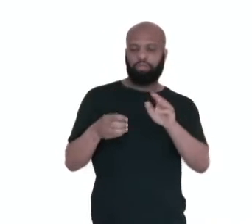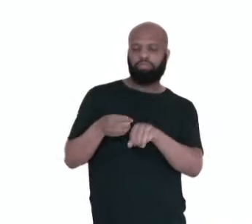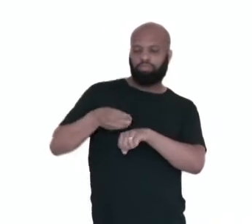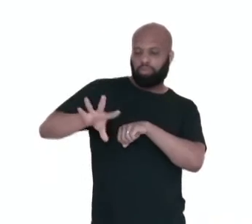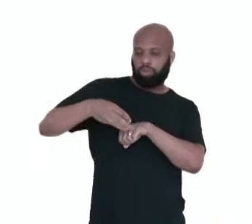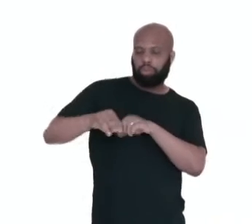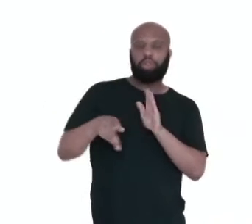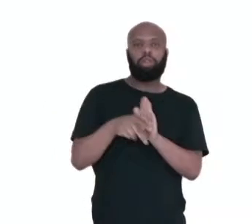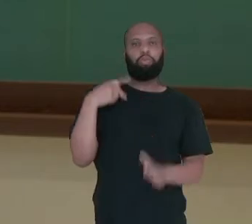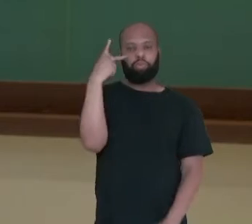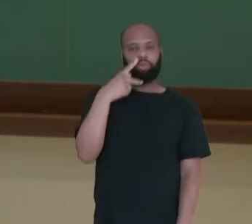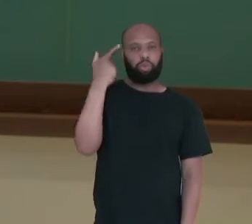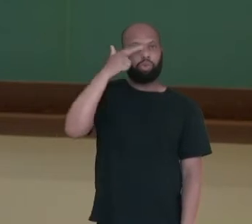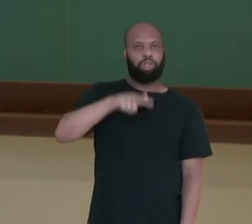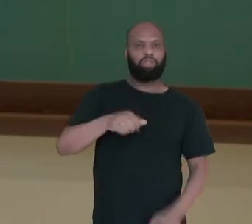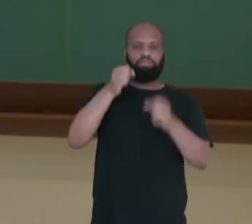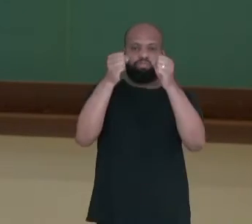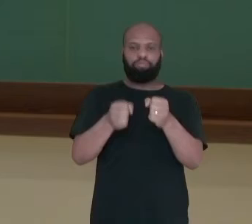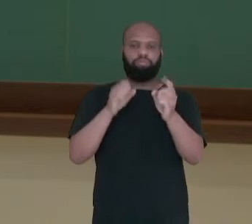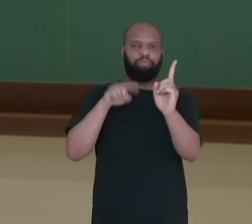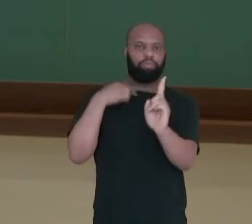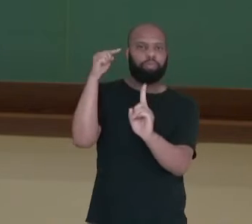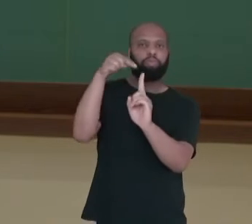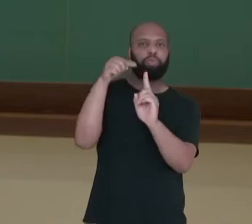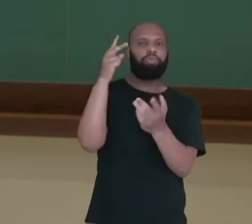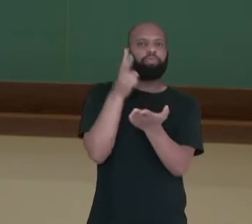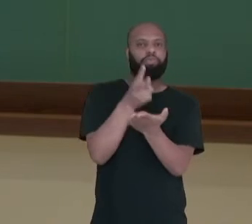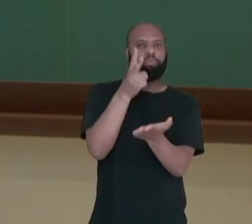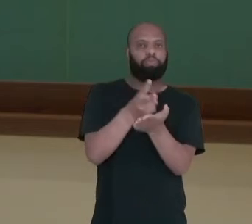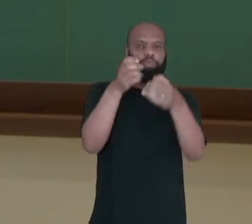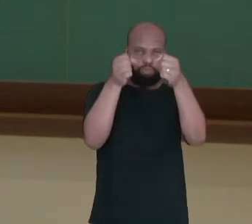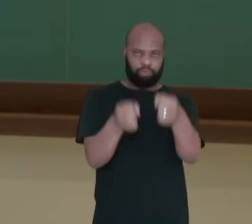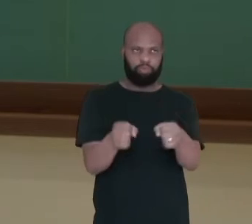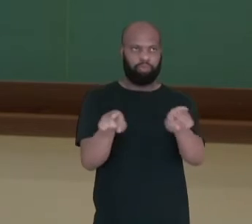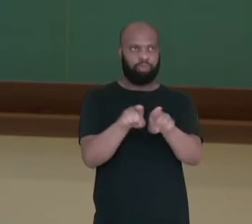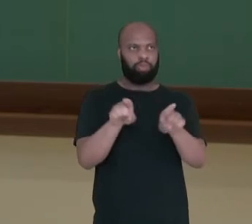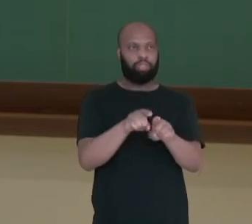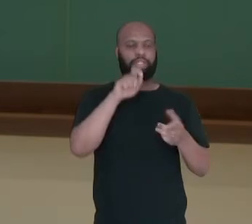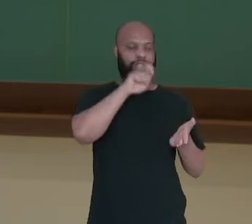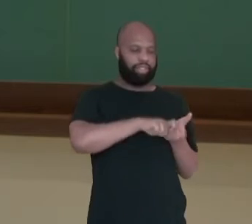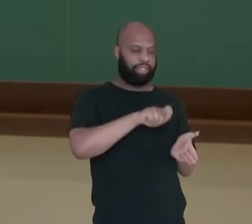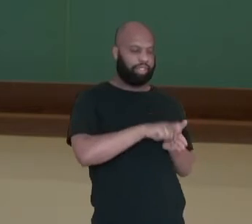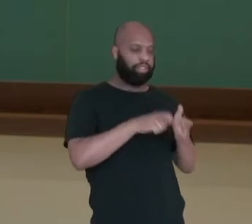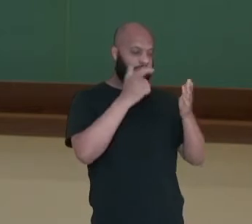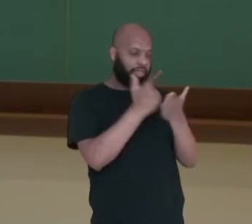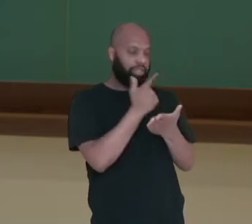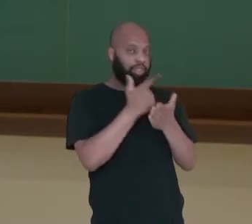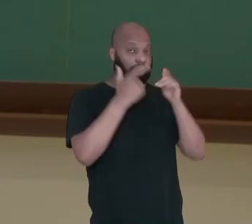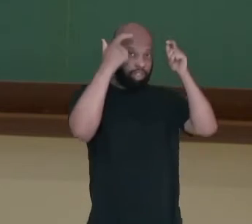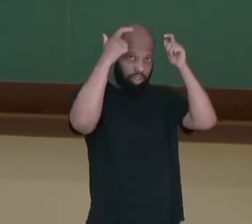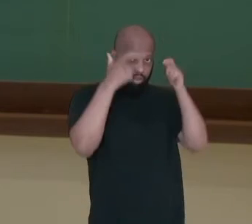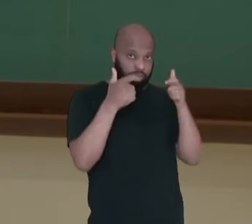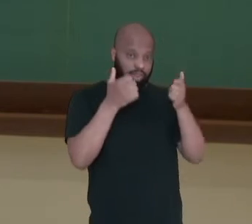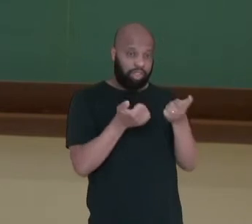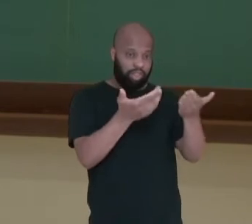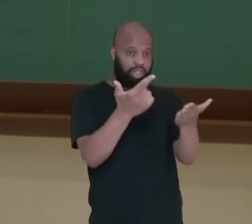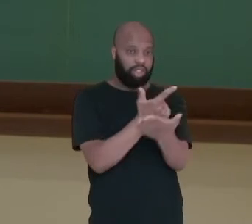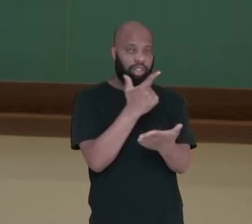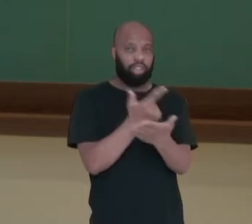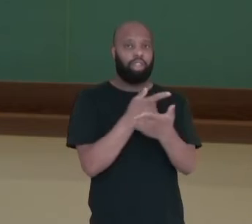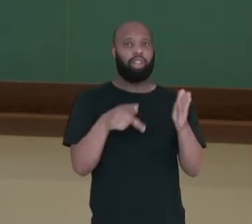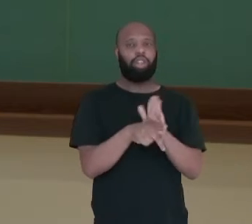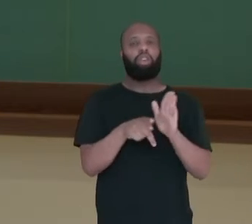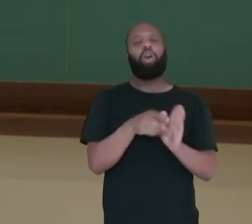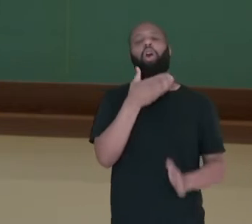políticos para atingirem o objetivo da manutenção do poder. Ele escreve o Príncipe e dedica essa obra a Lourenço